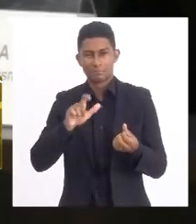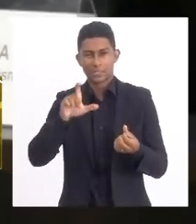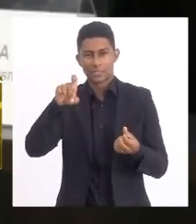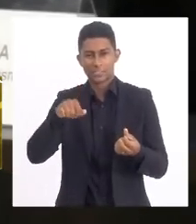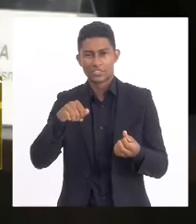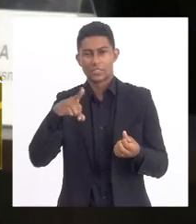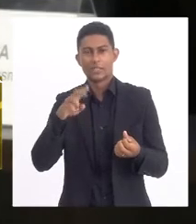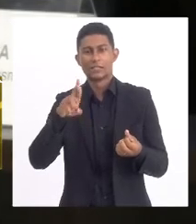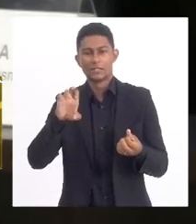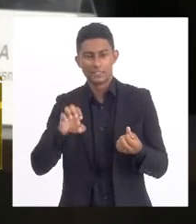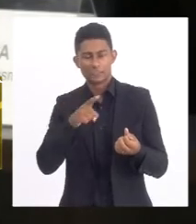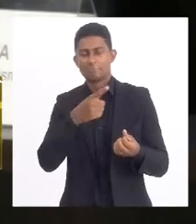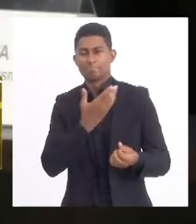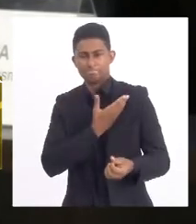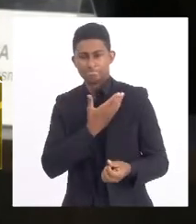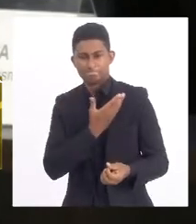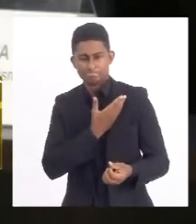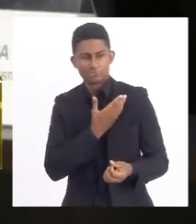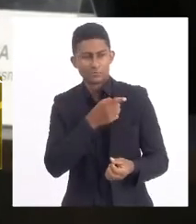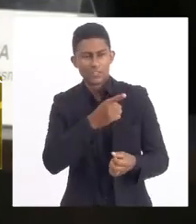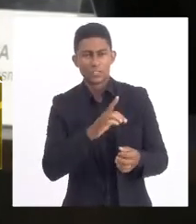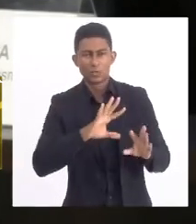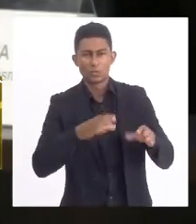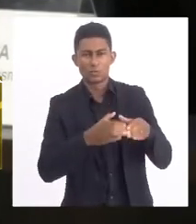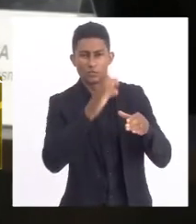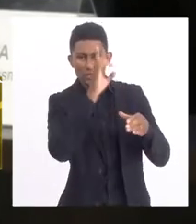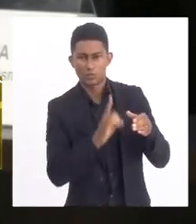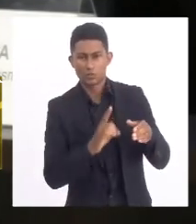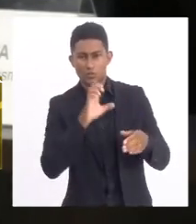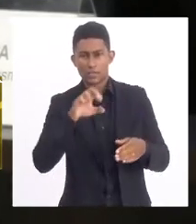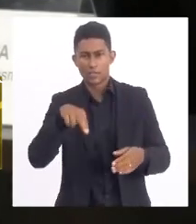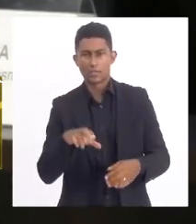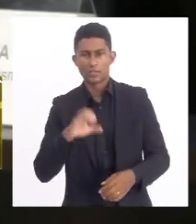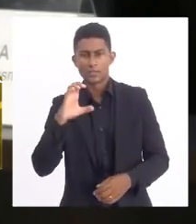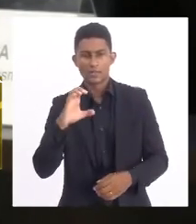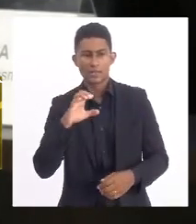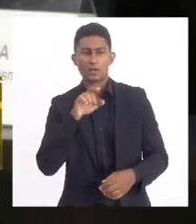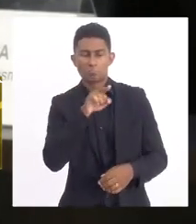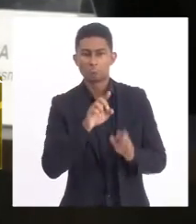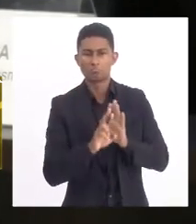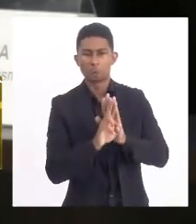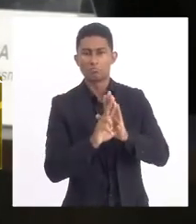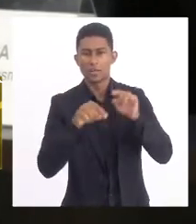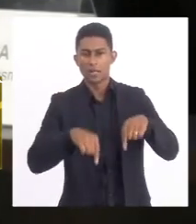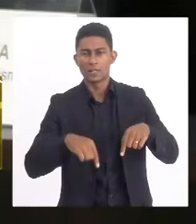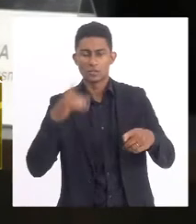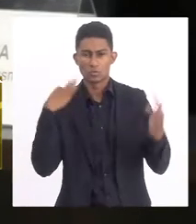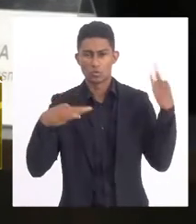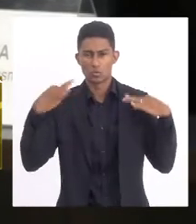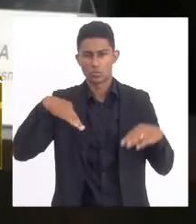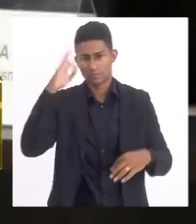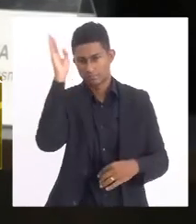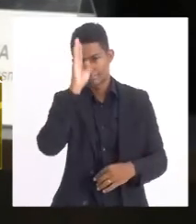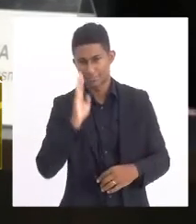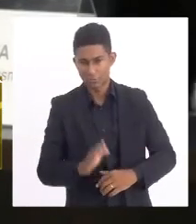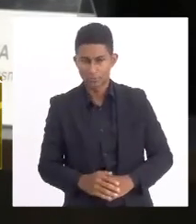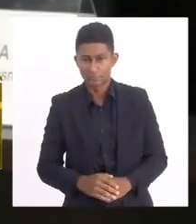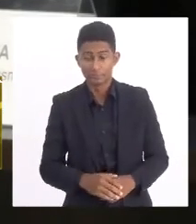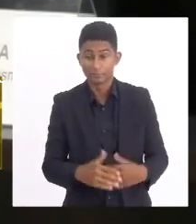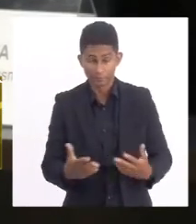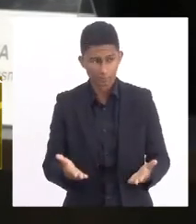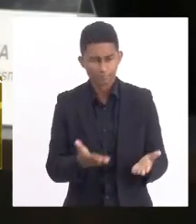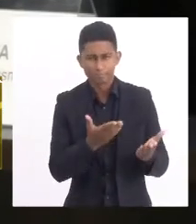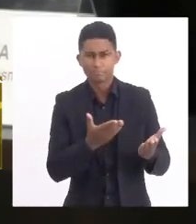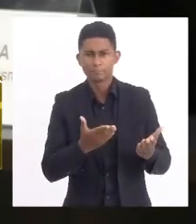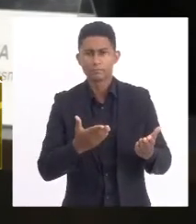CNC e que é o nome é uma marca no turismo no Brasil deputada o homenagem ao